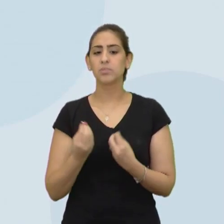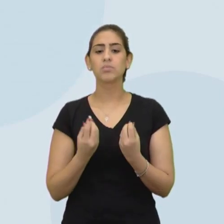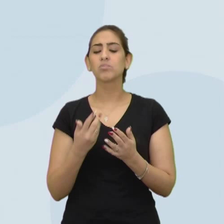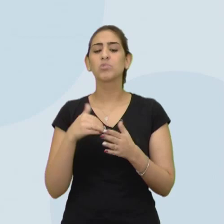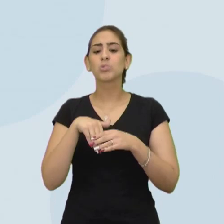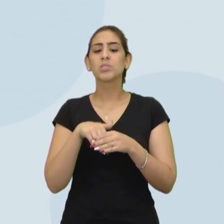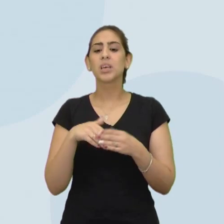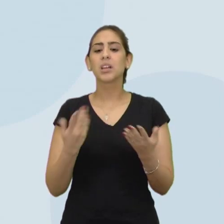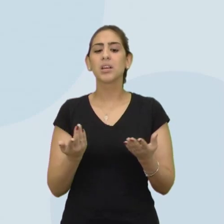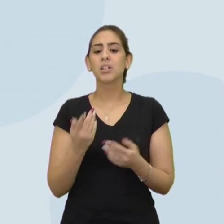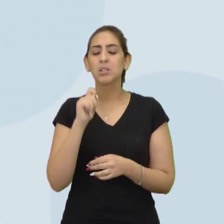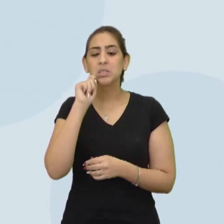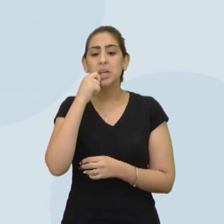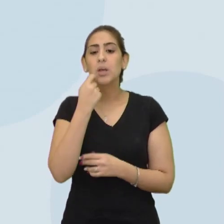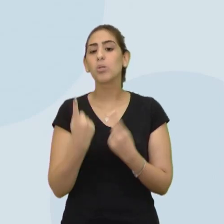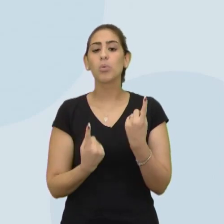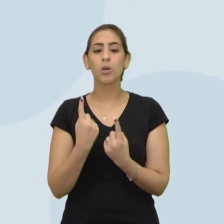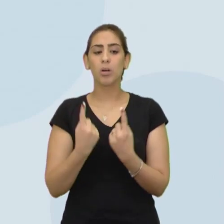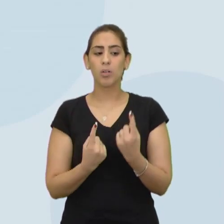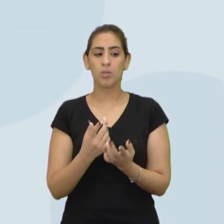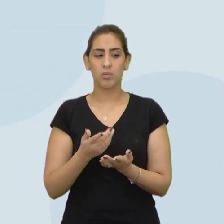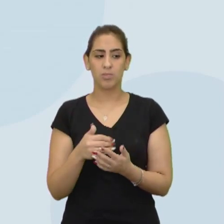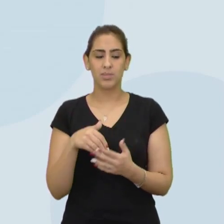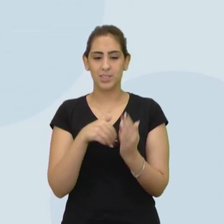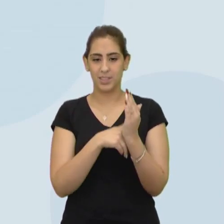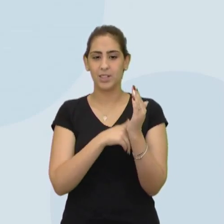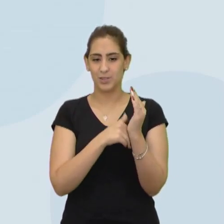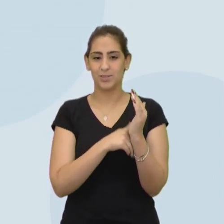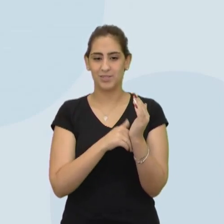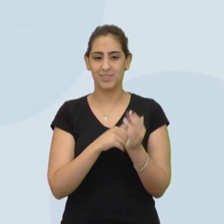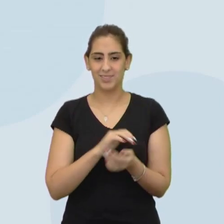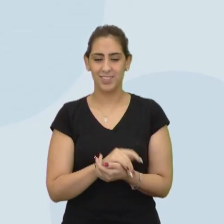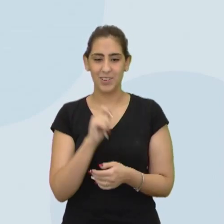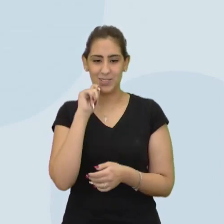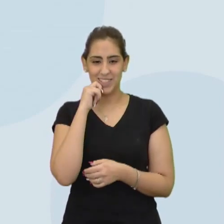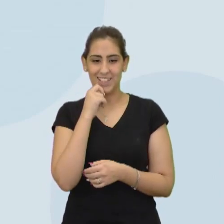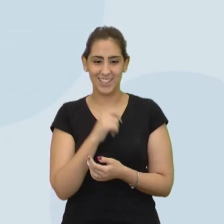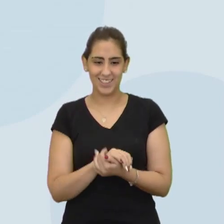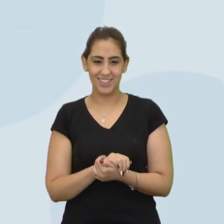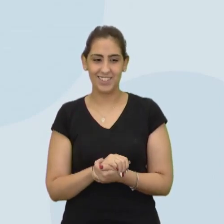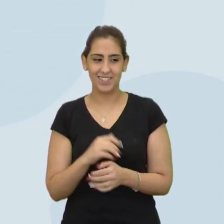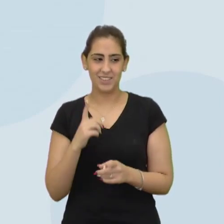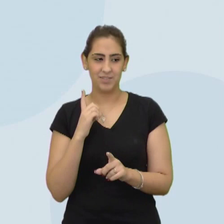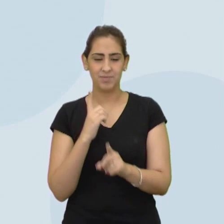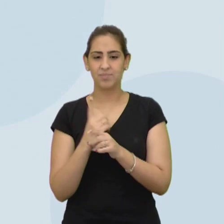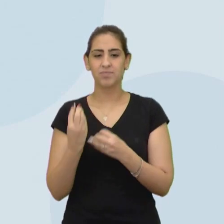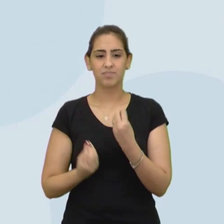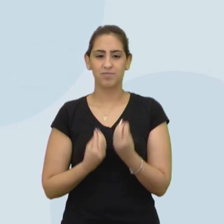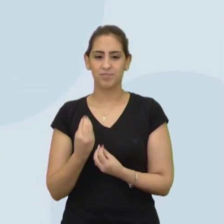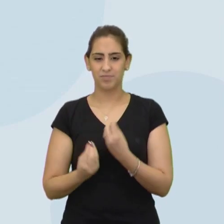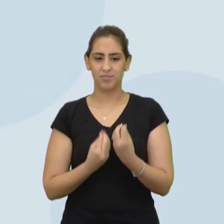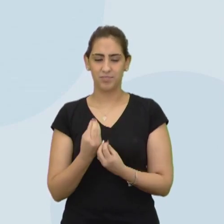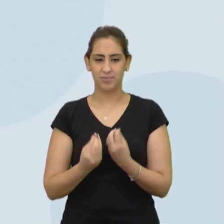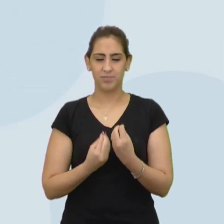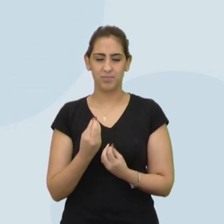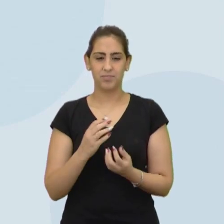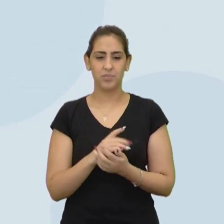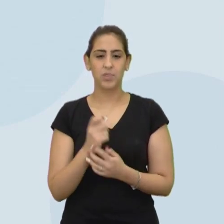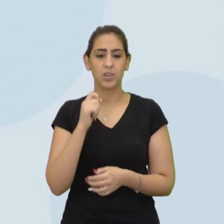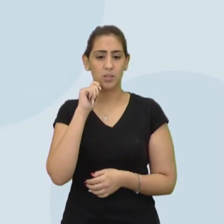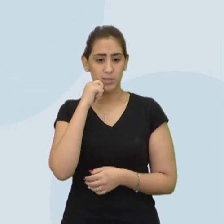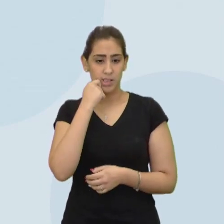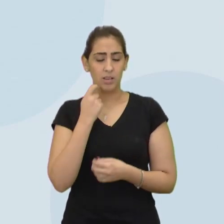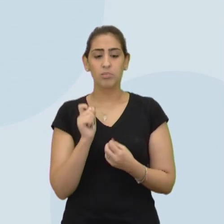segredo? Como se reconhece uma erva daninha? Bem, o segredo, diz o